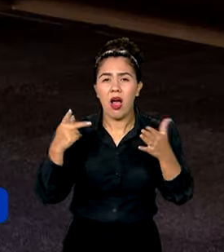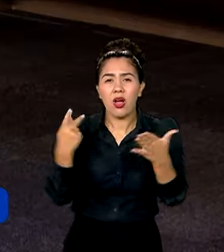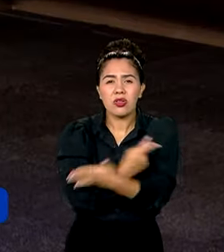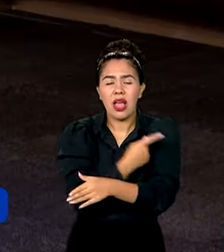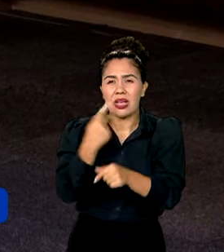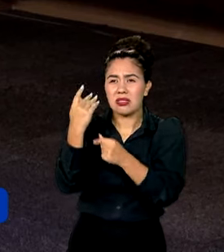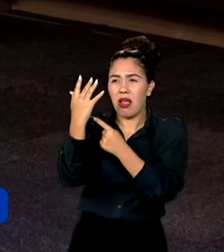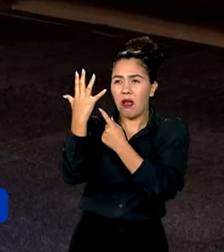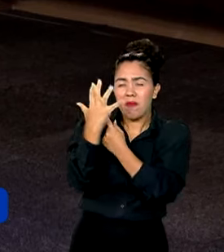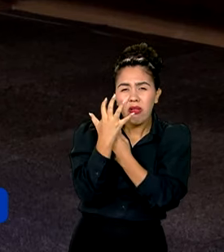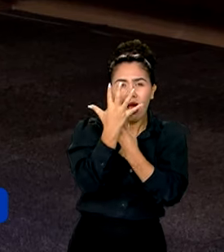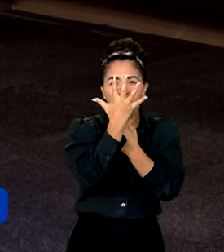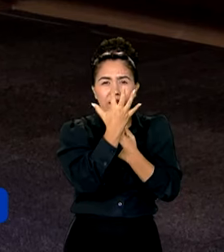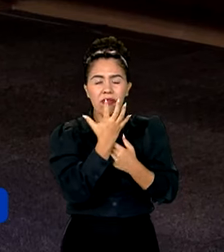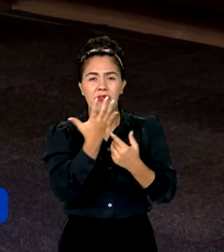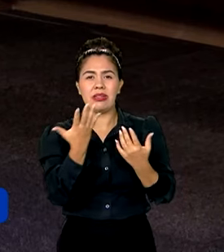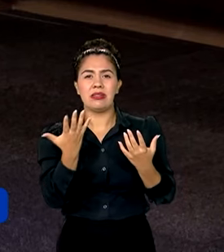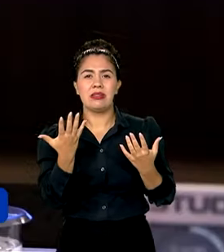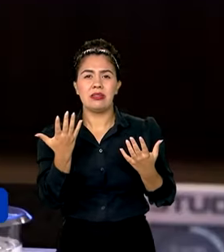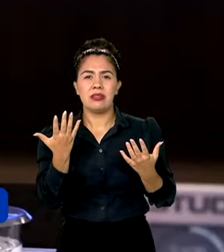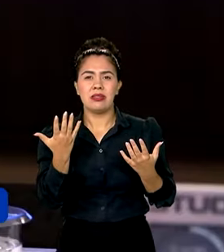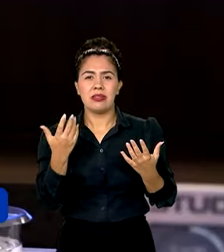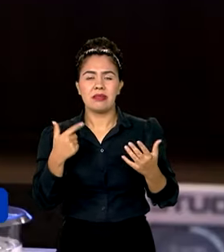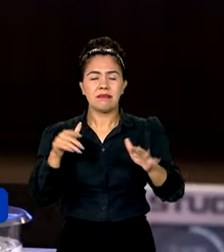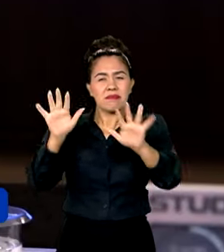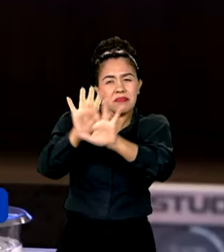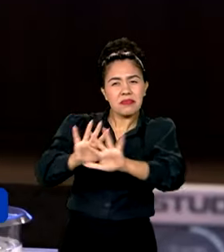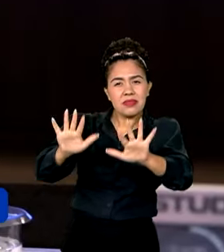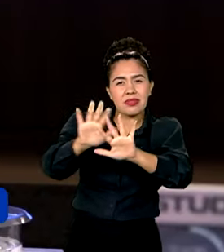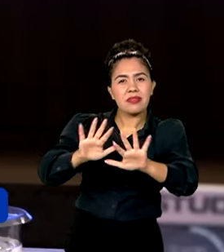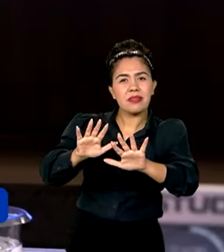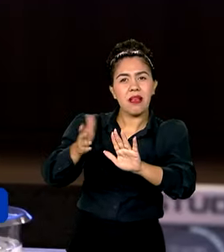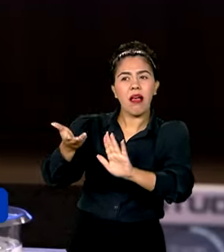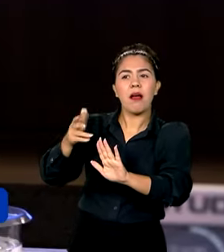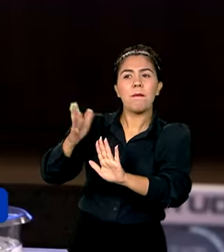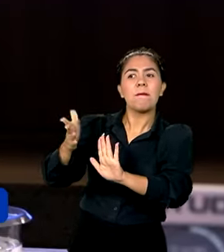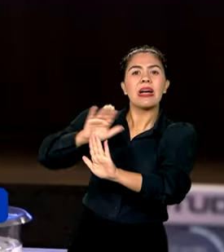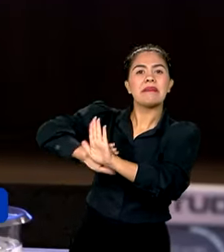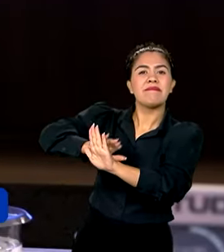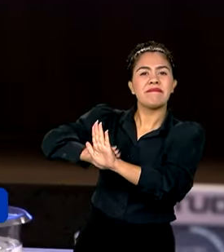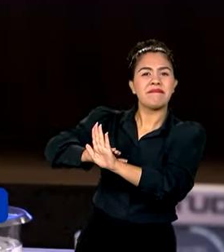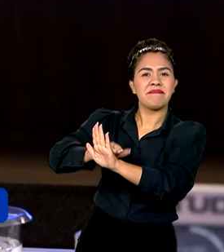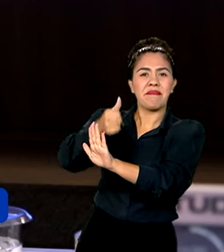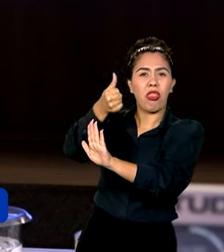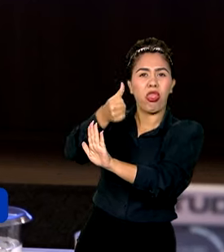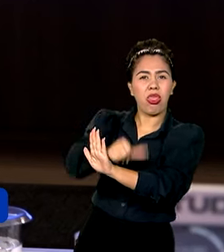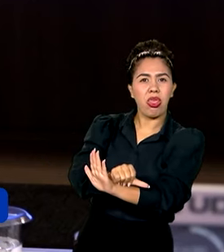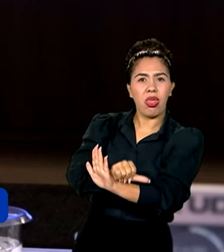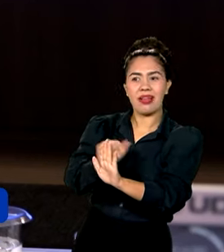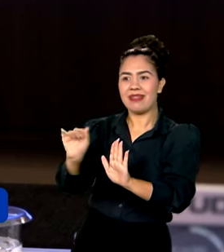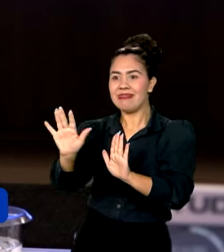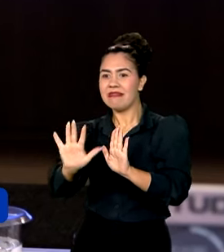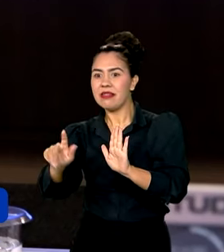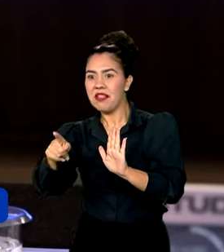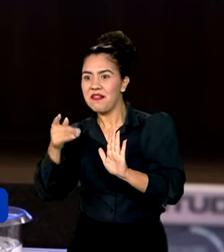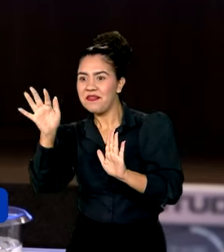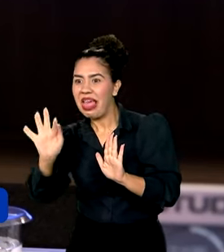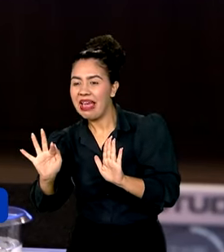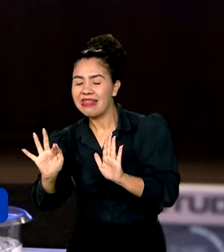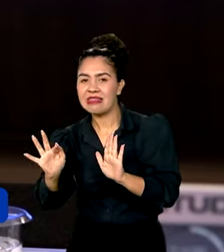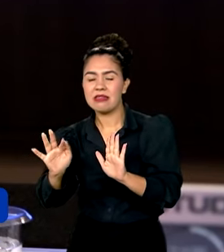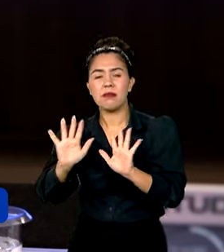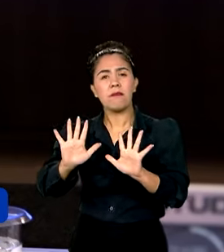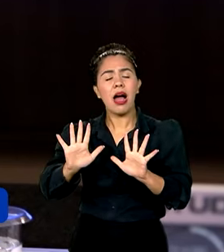ideia de felicidade né então eu penso que é muito importante não olharmos as